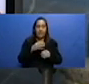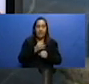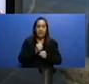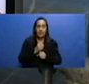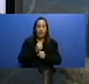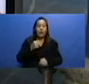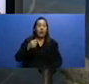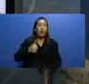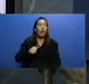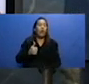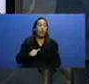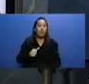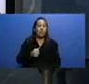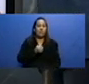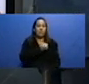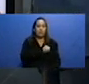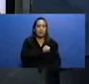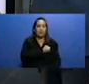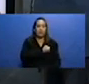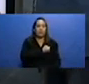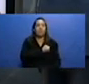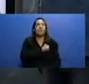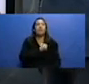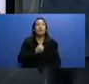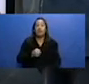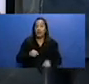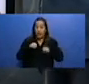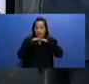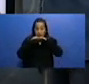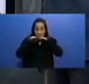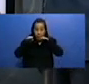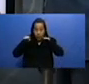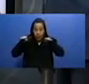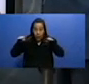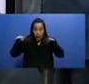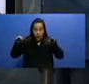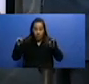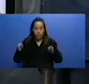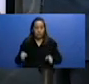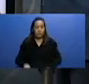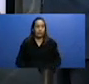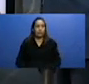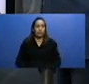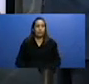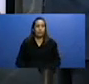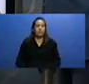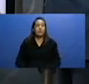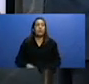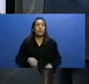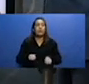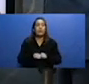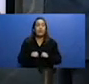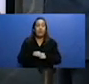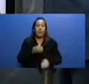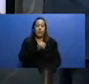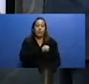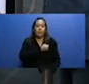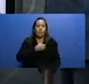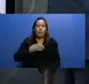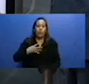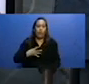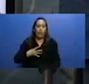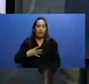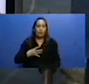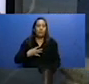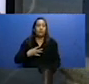da soma 11. Elas também não estão exatamente do mesmo tamanho? Olha aqui. A coluna da soma